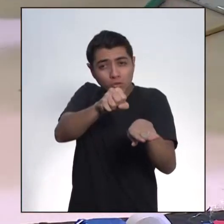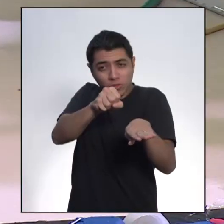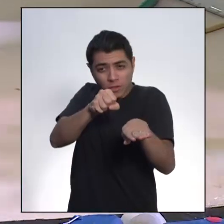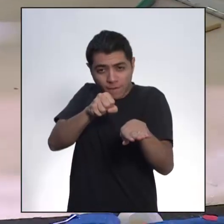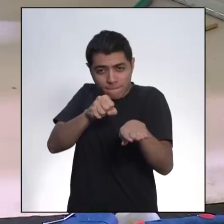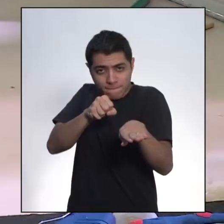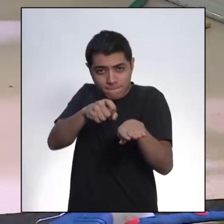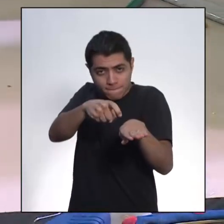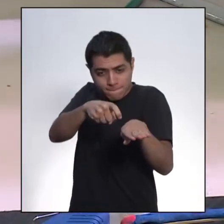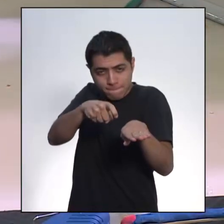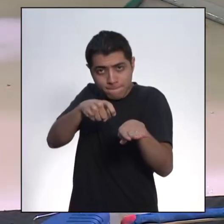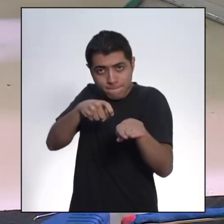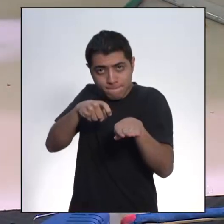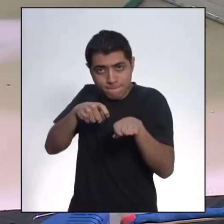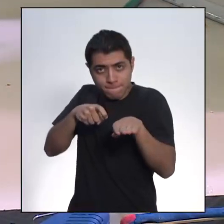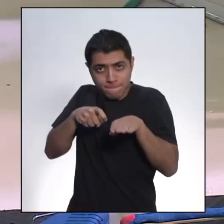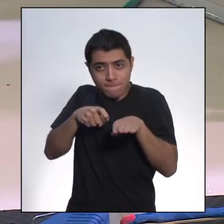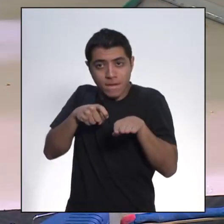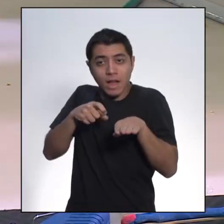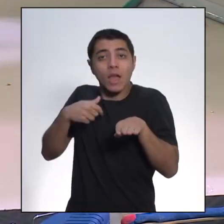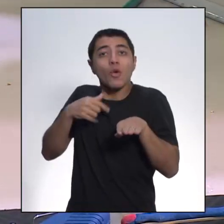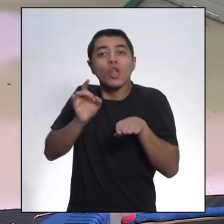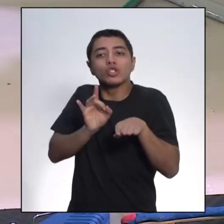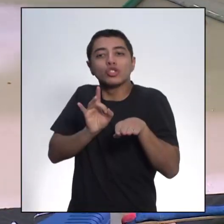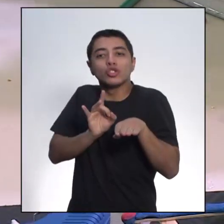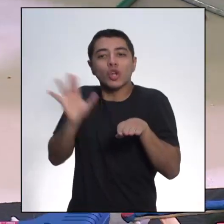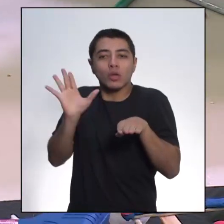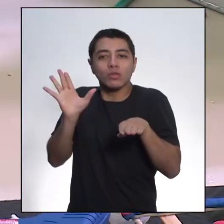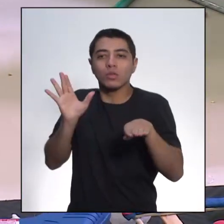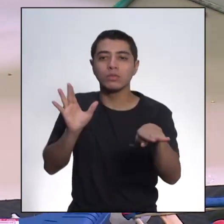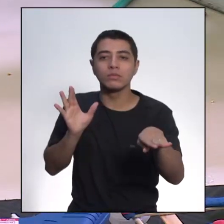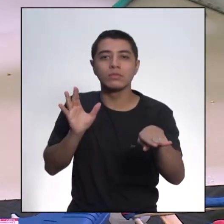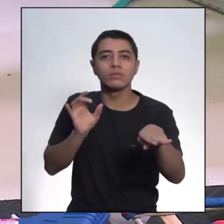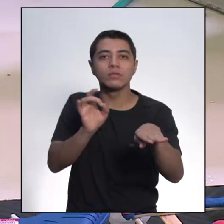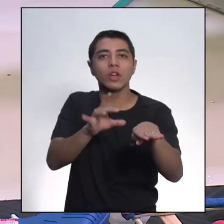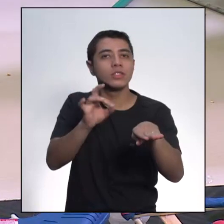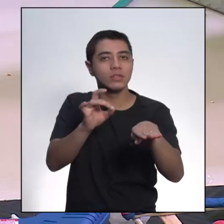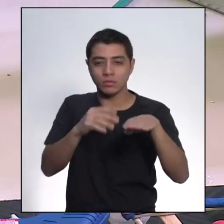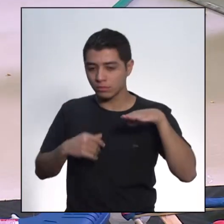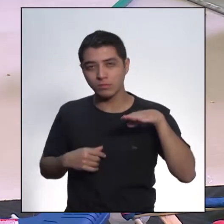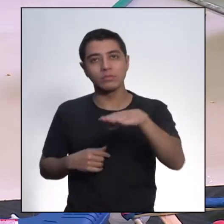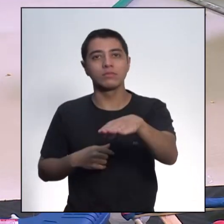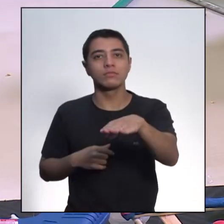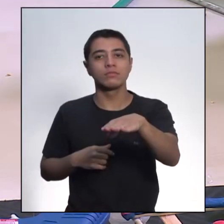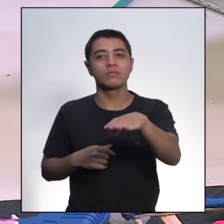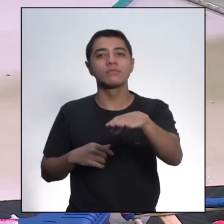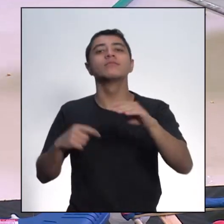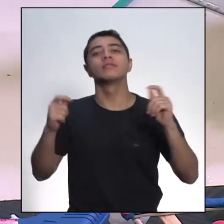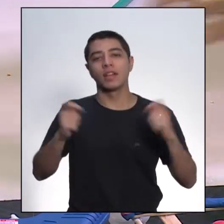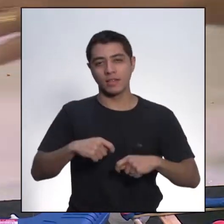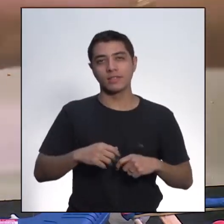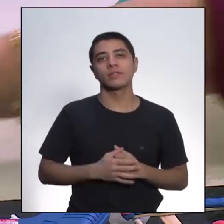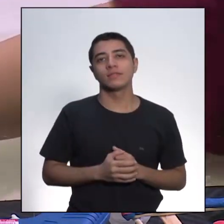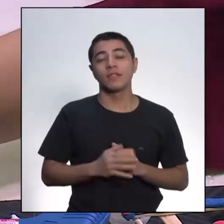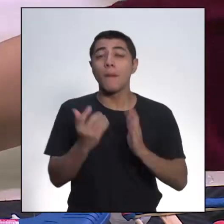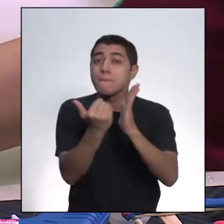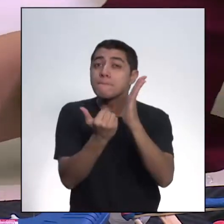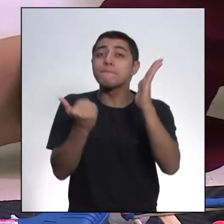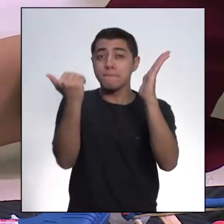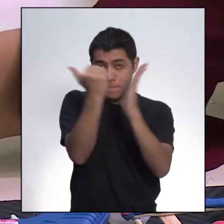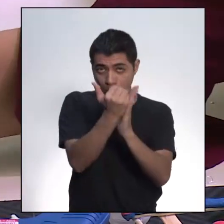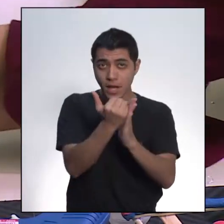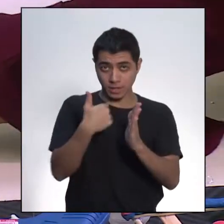tiver, aí também depende do material. Quanto mais eu puxar, né,